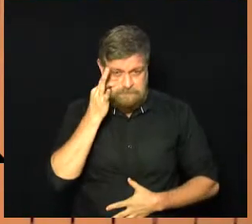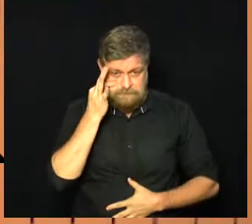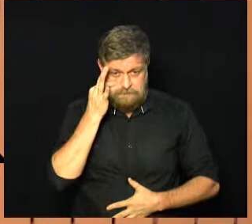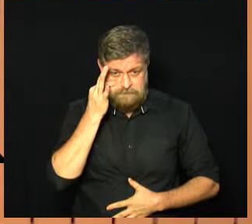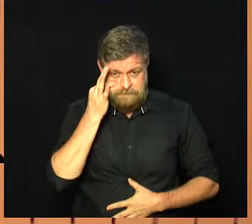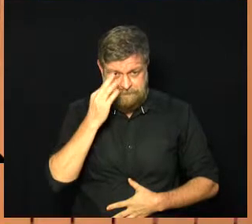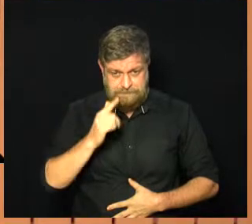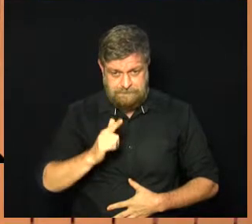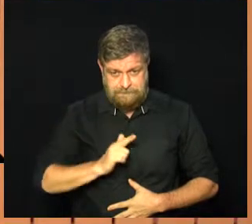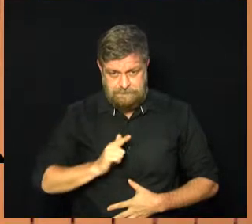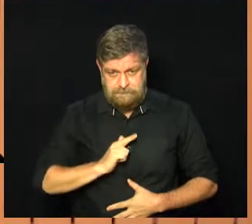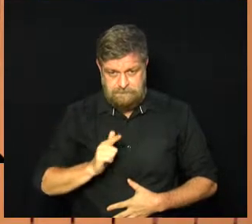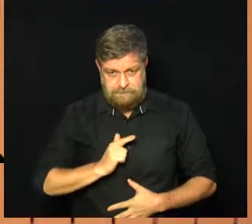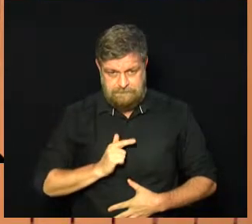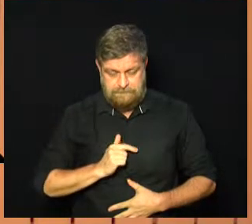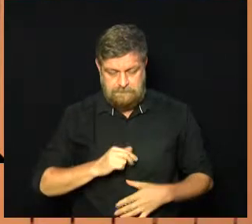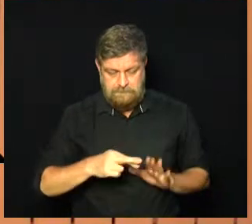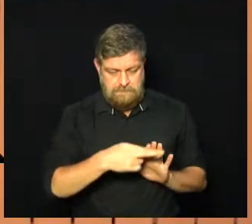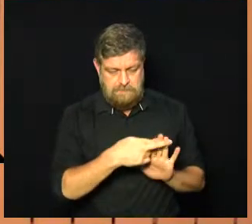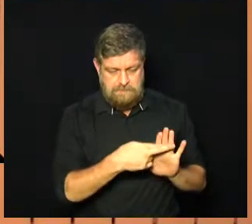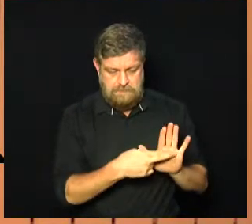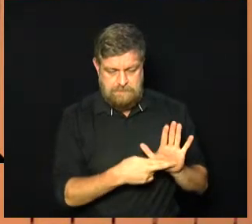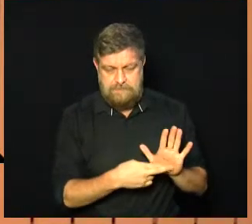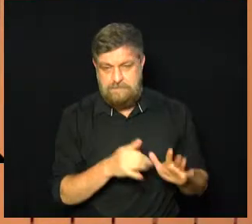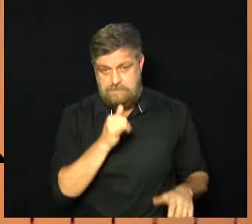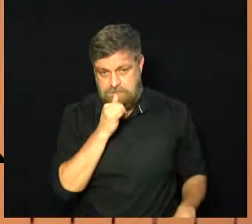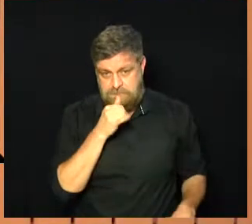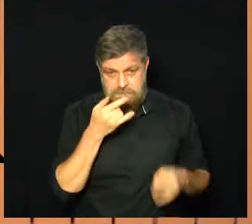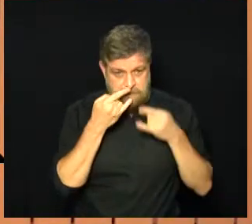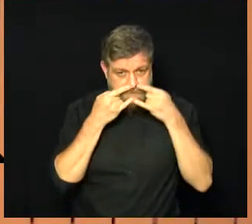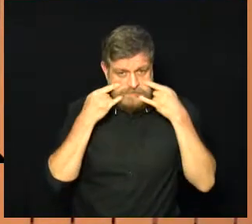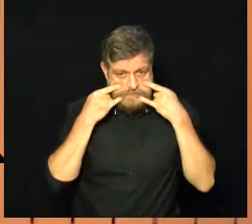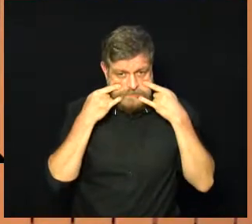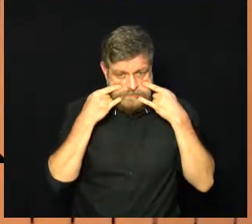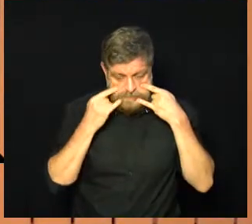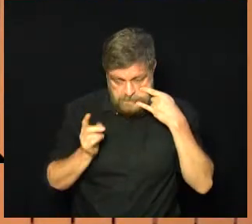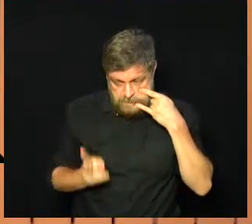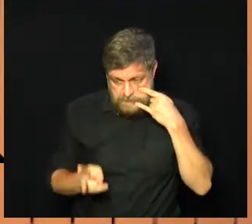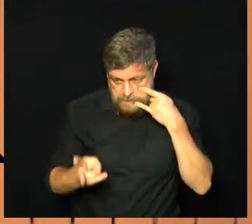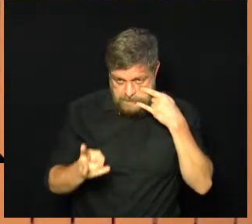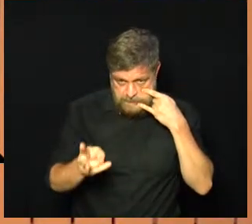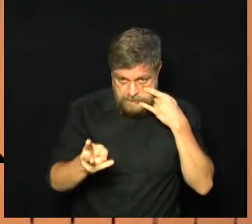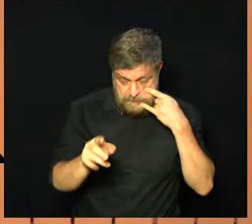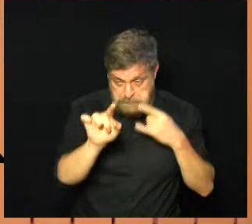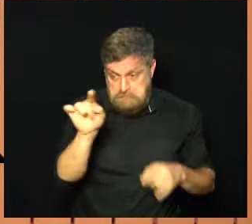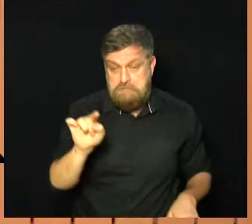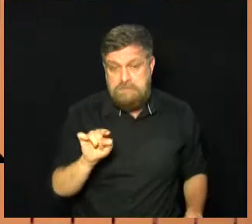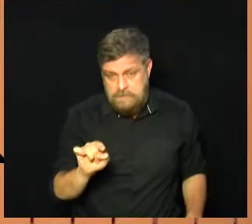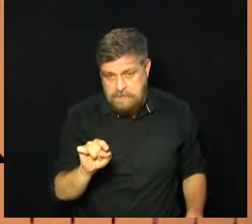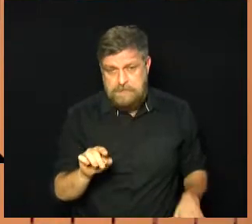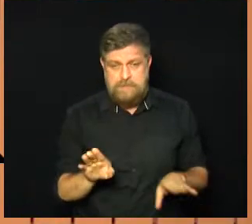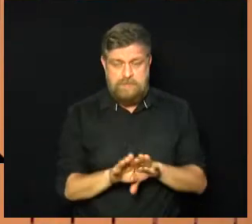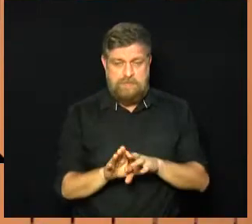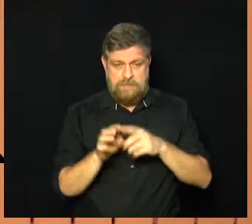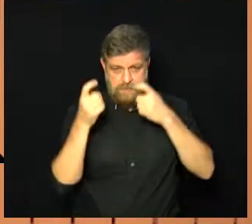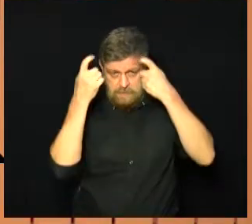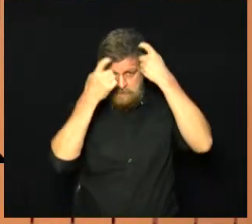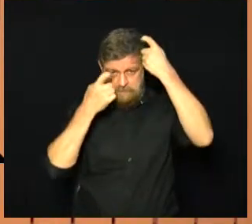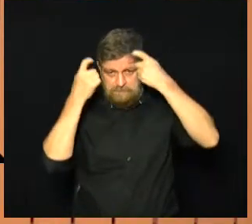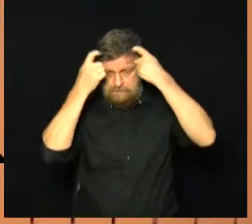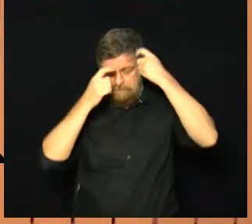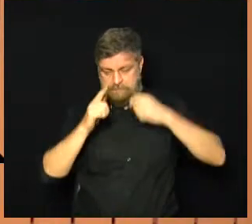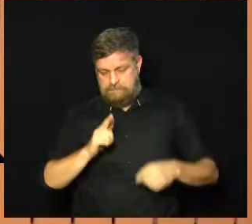protocolos que a gente adotou, por exemplo, a utilização de máscara, né, se isso vai continuar, e também a preocupação que a gente já tem